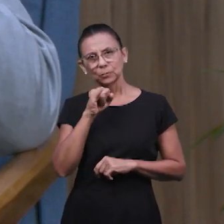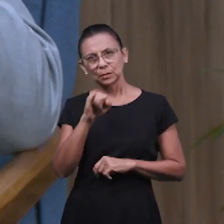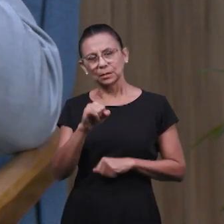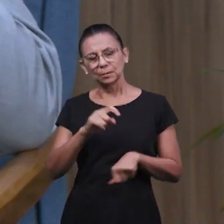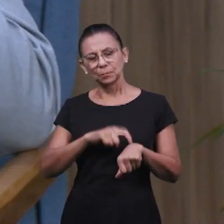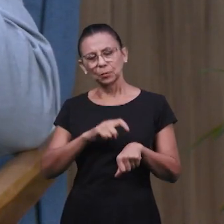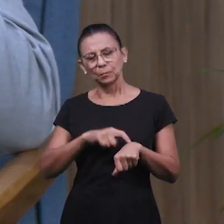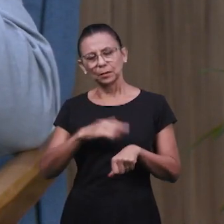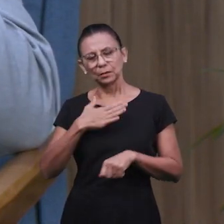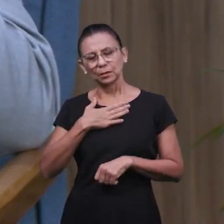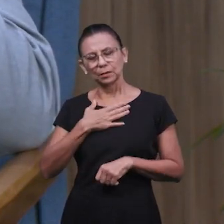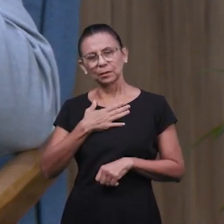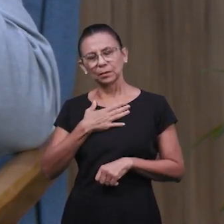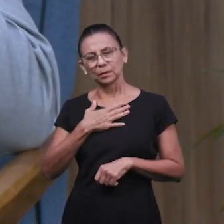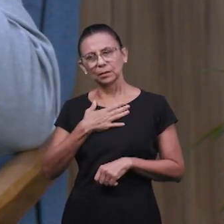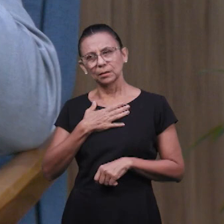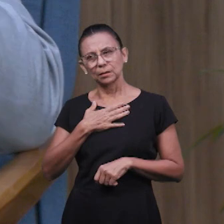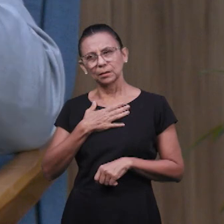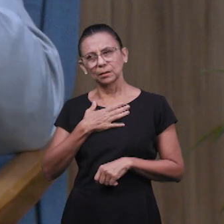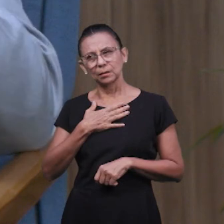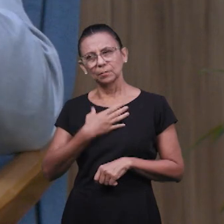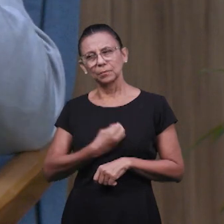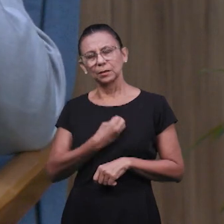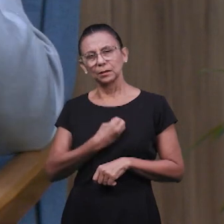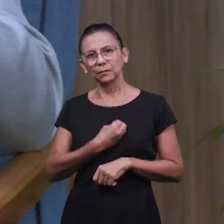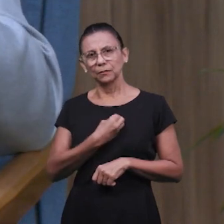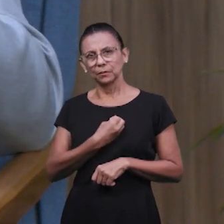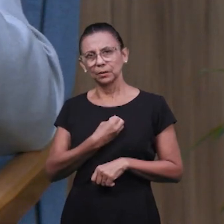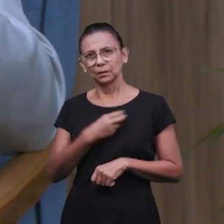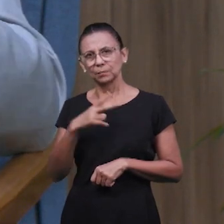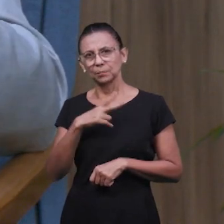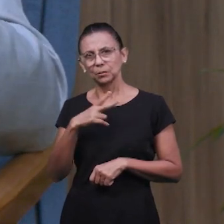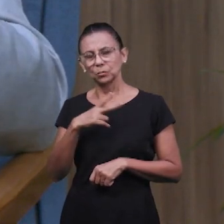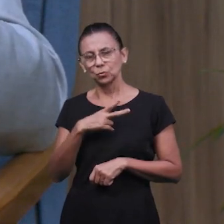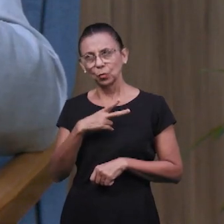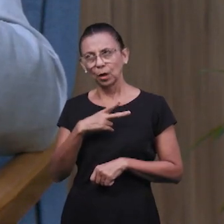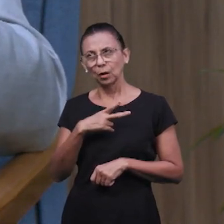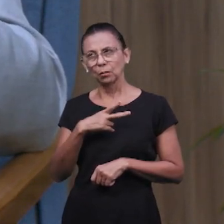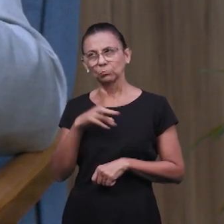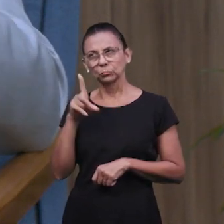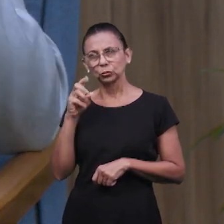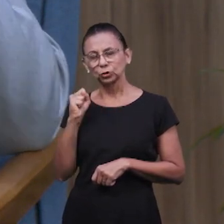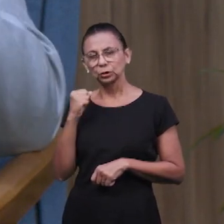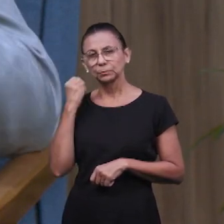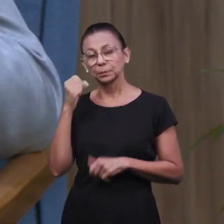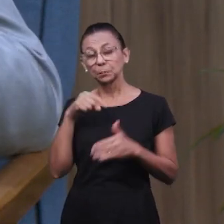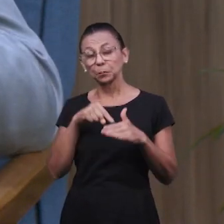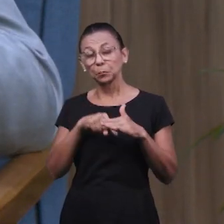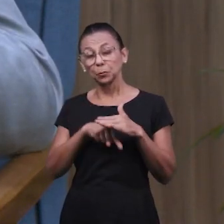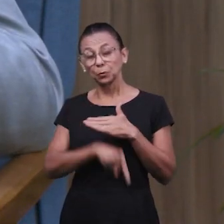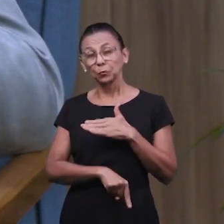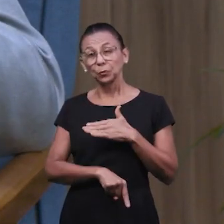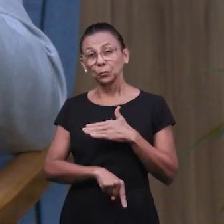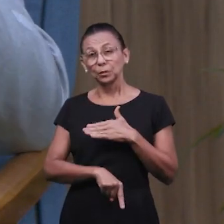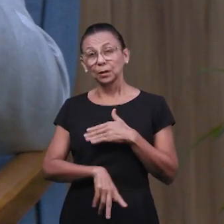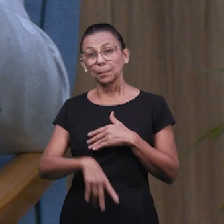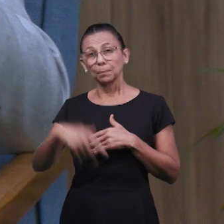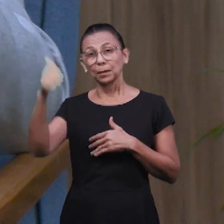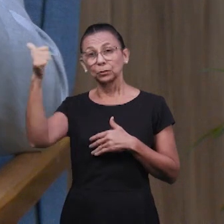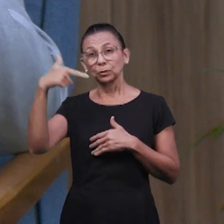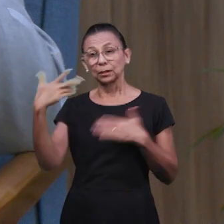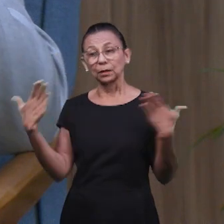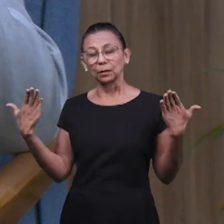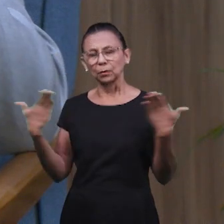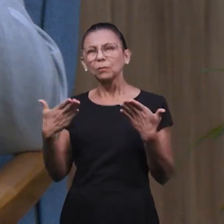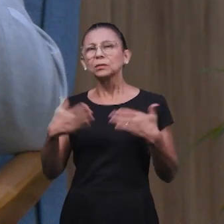momento da minha vida eu já tive uma experiência mais profunda com o Senhor do que eu tenho agora, eu